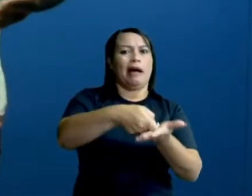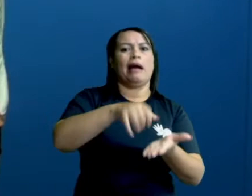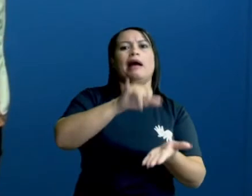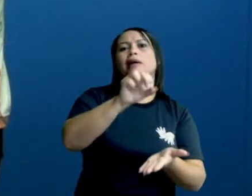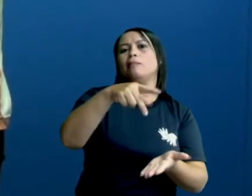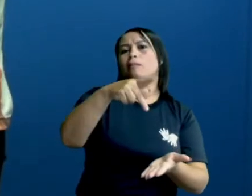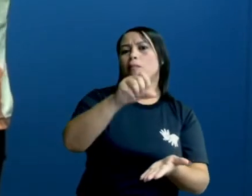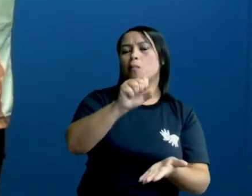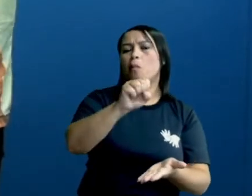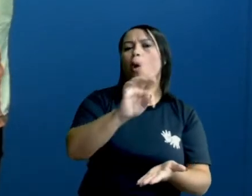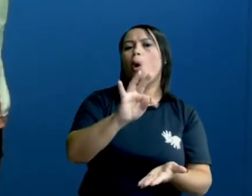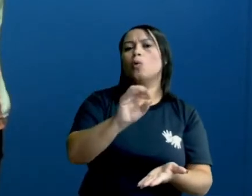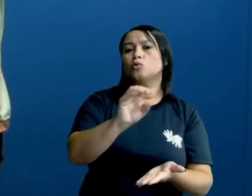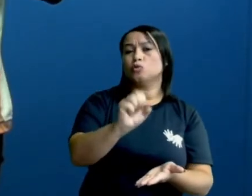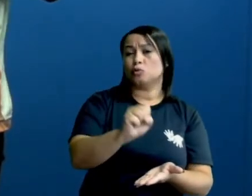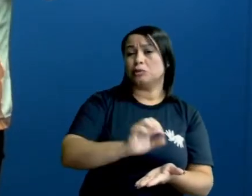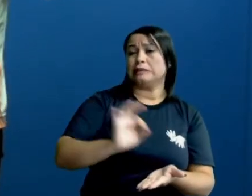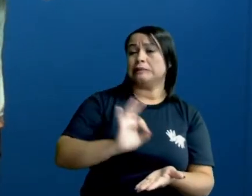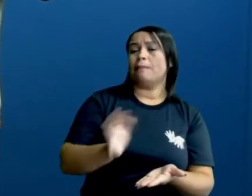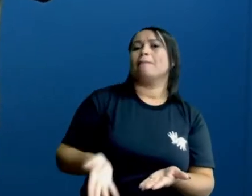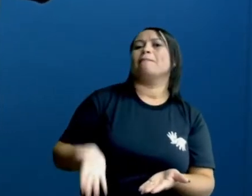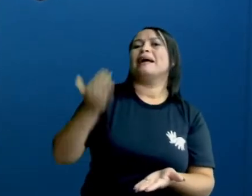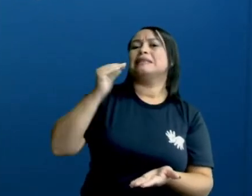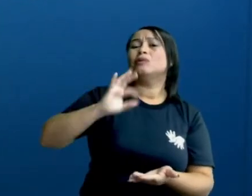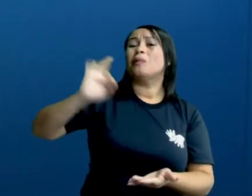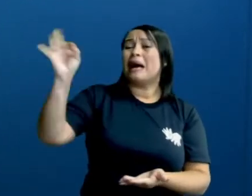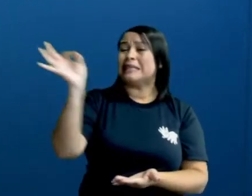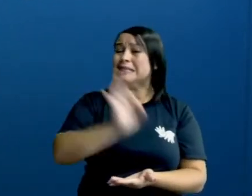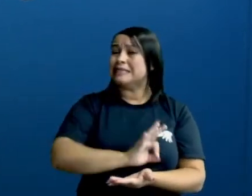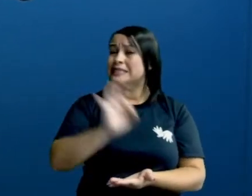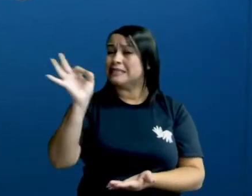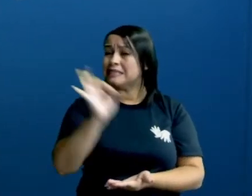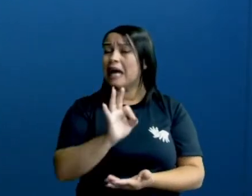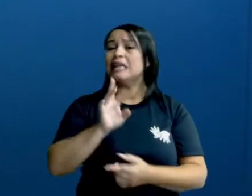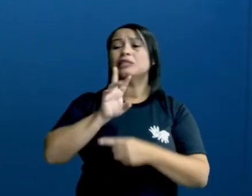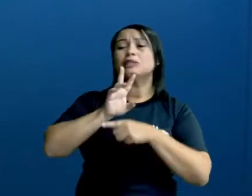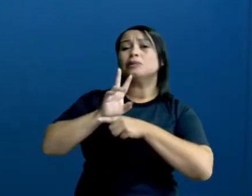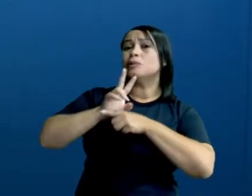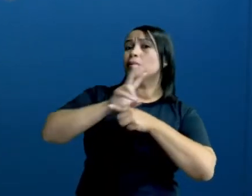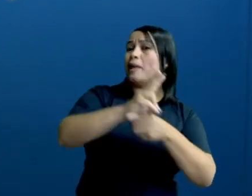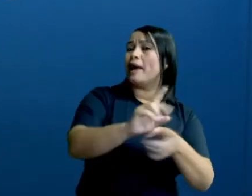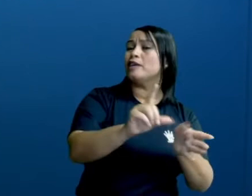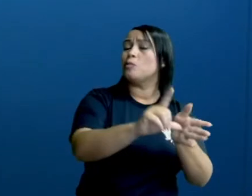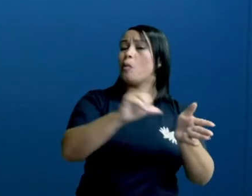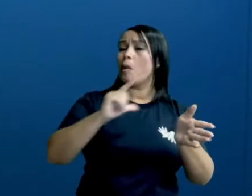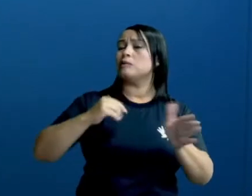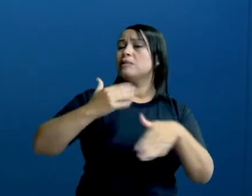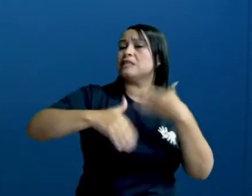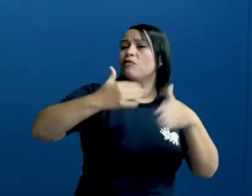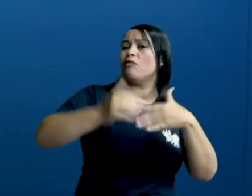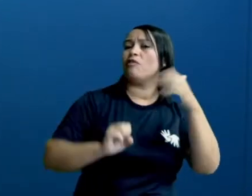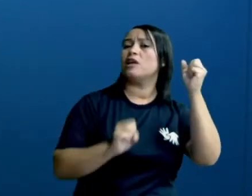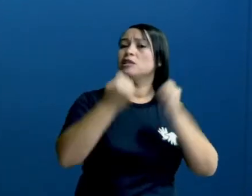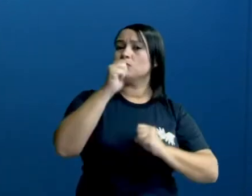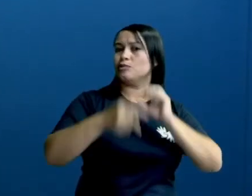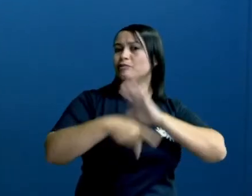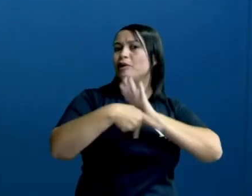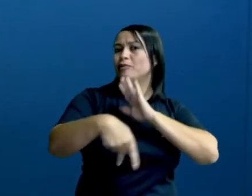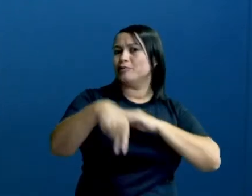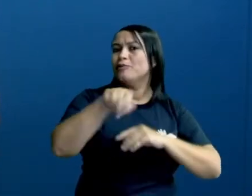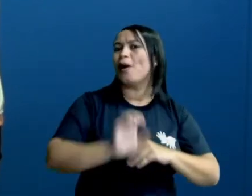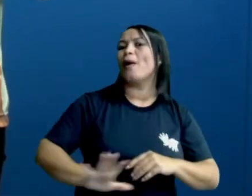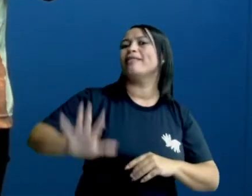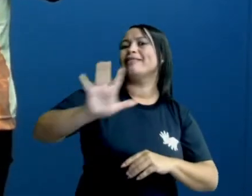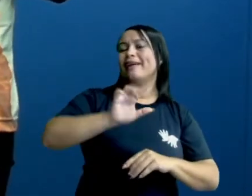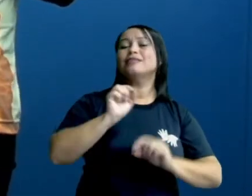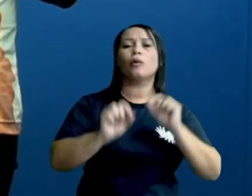mais altos. As taxas de empréstimos, aqueles empréstimos que foram feitos para poder se desenvolvendo os engenhos aqui no Nordeste, né?